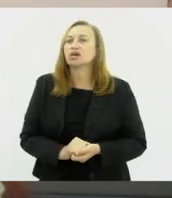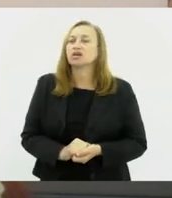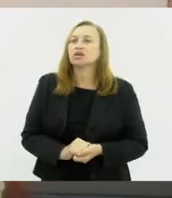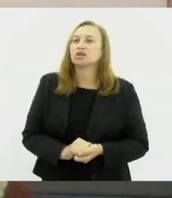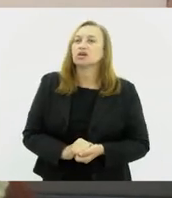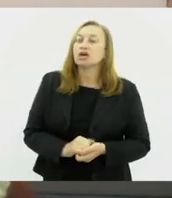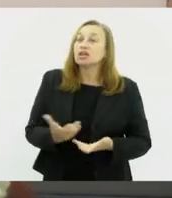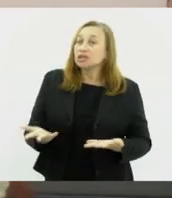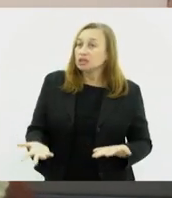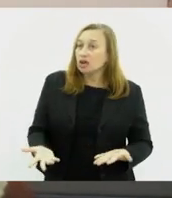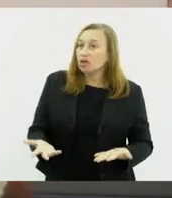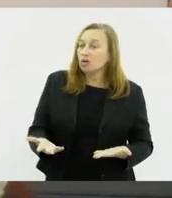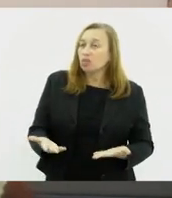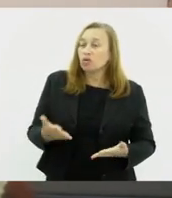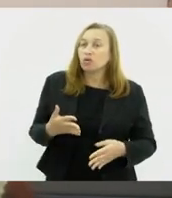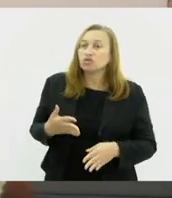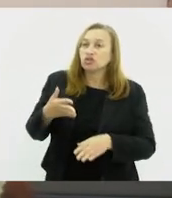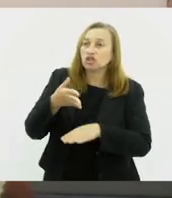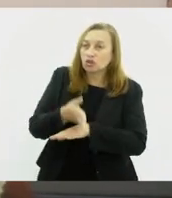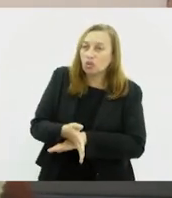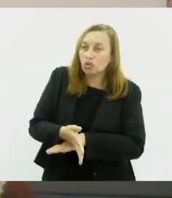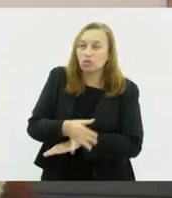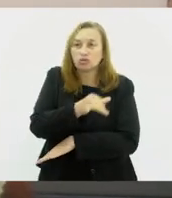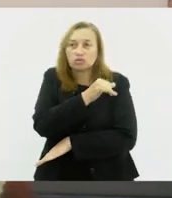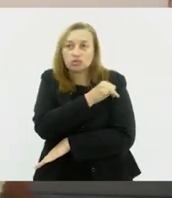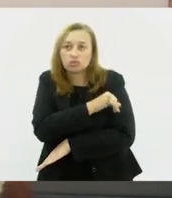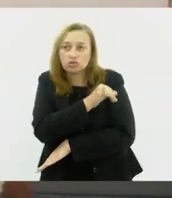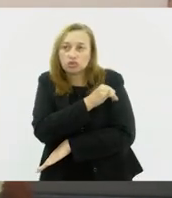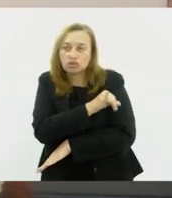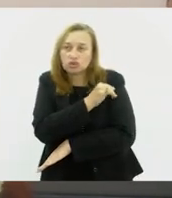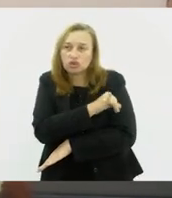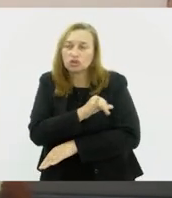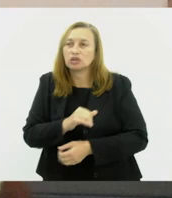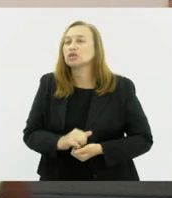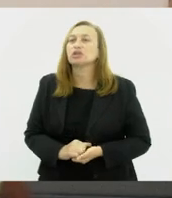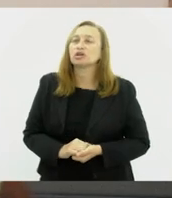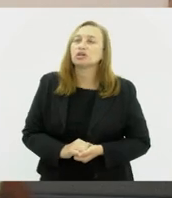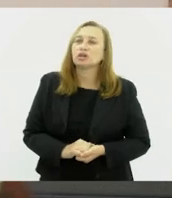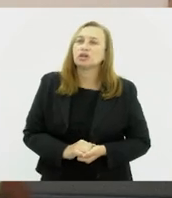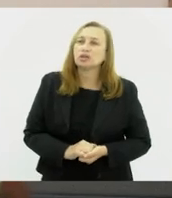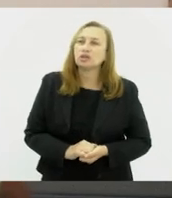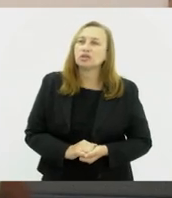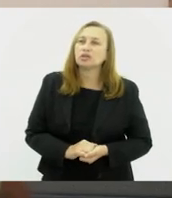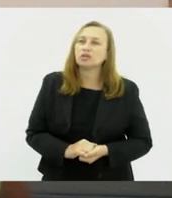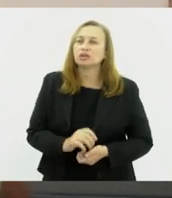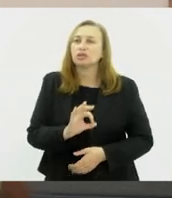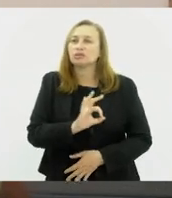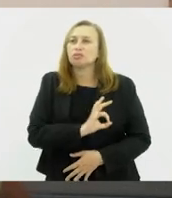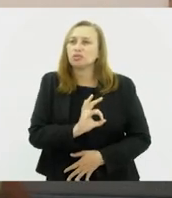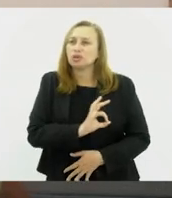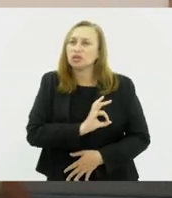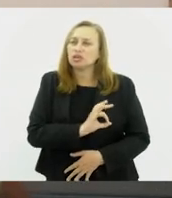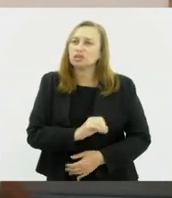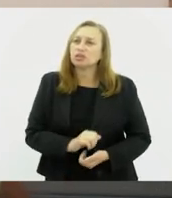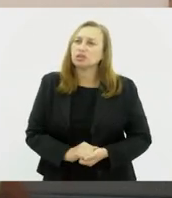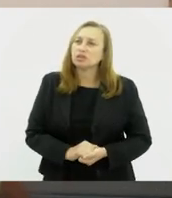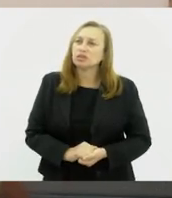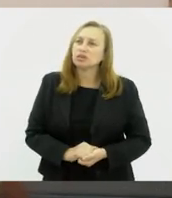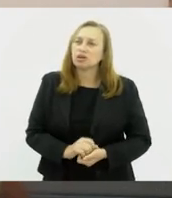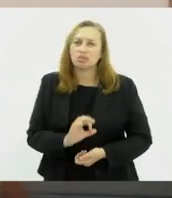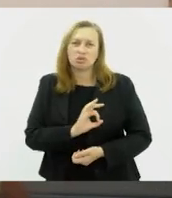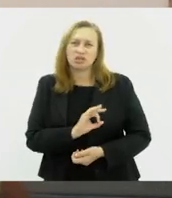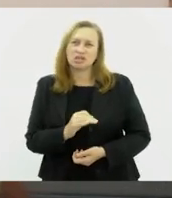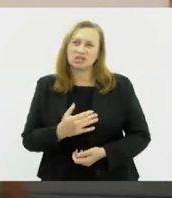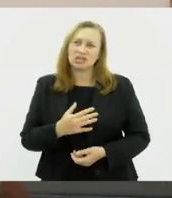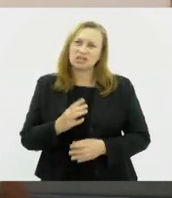escolta e quando chega no Rio de Janeiro a escolta era feita pela polícia inclusive no caso a polícia